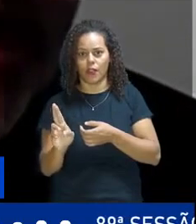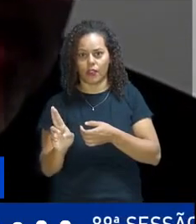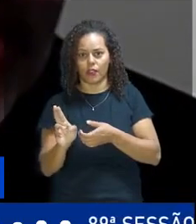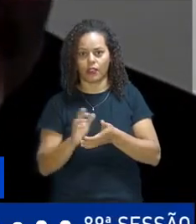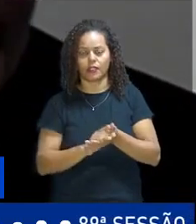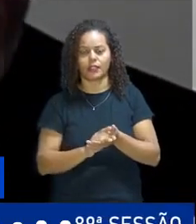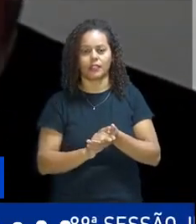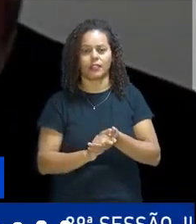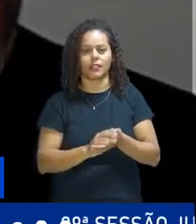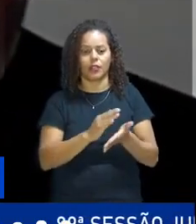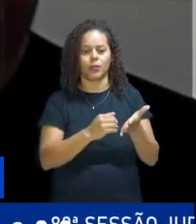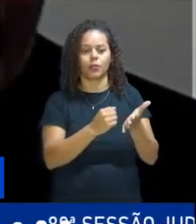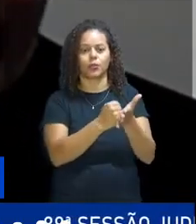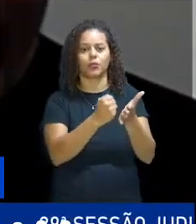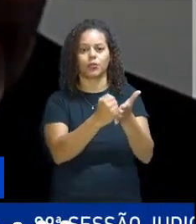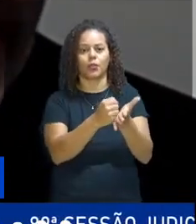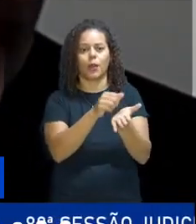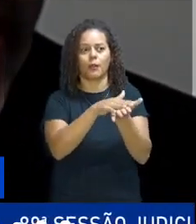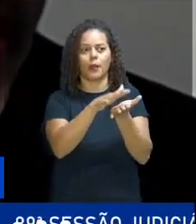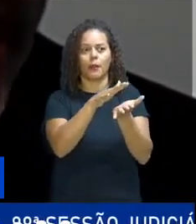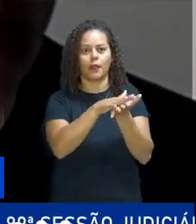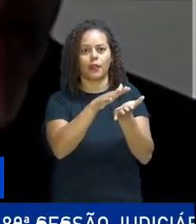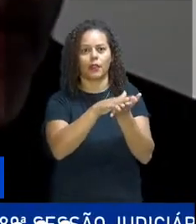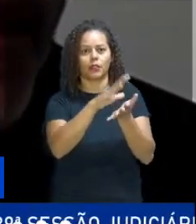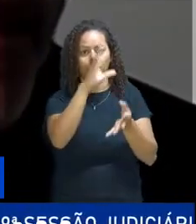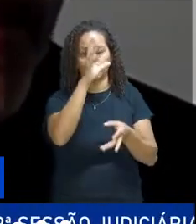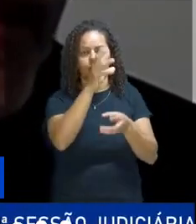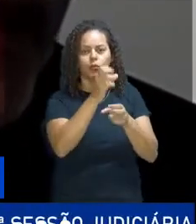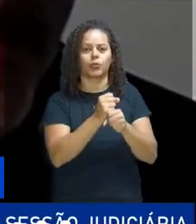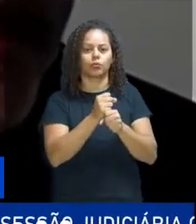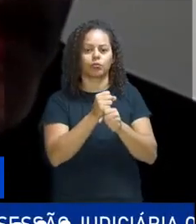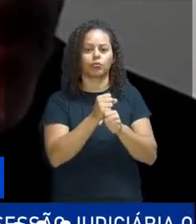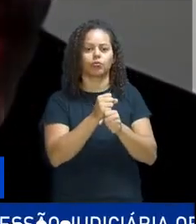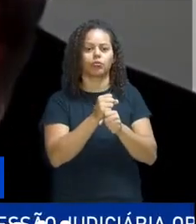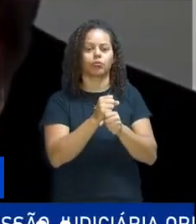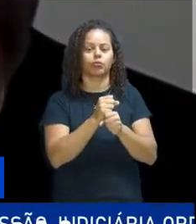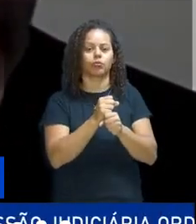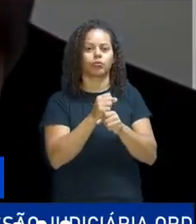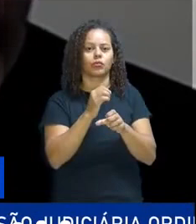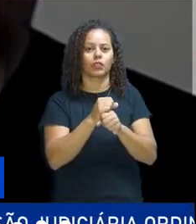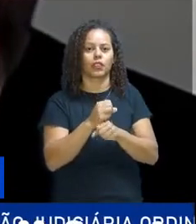R$ 6.393.426,35. Consta o registro de despesas realizadas no valor total de